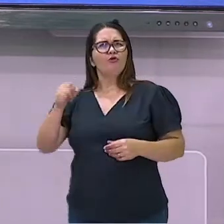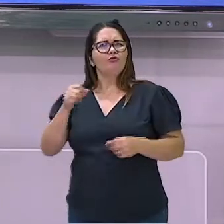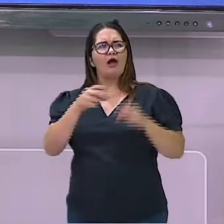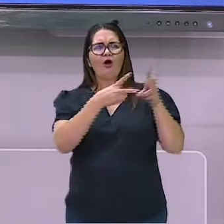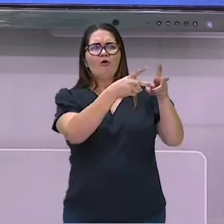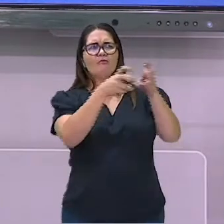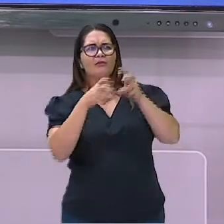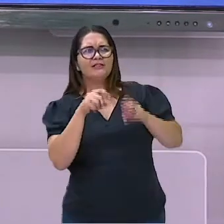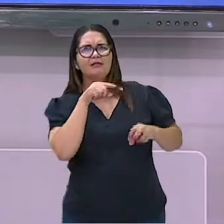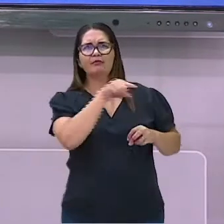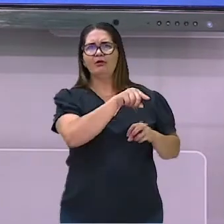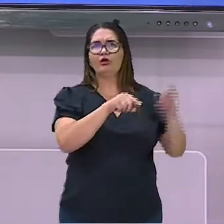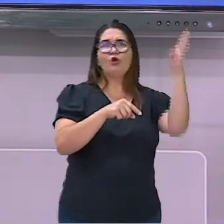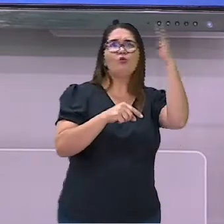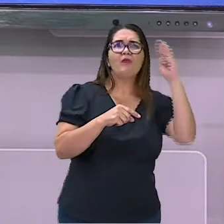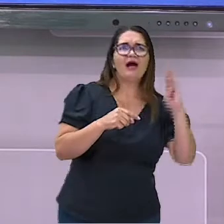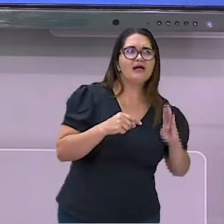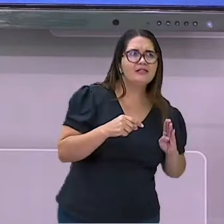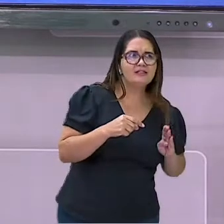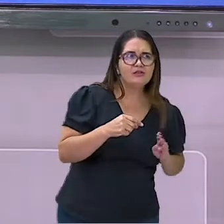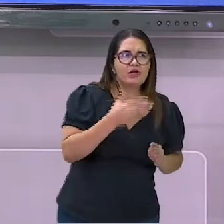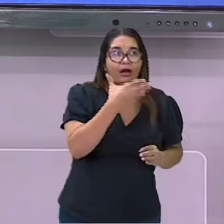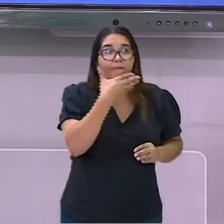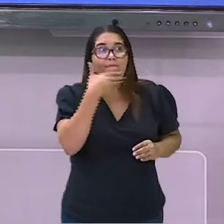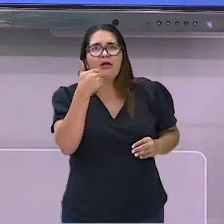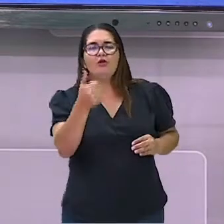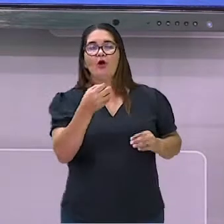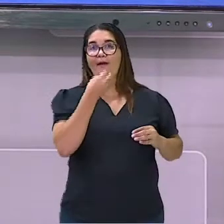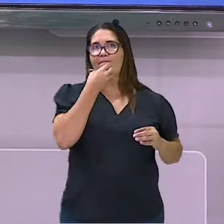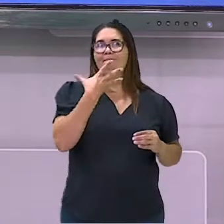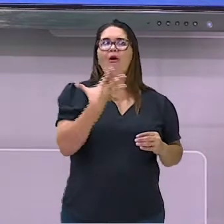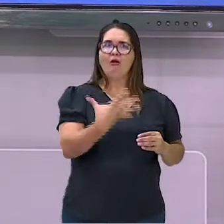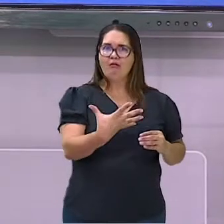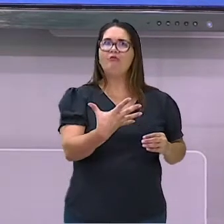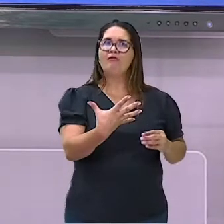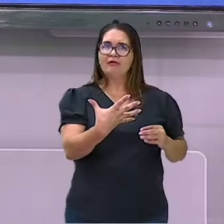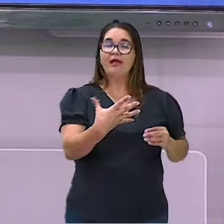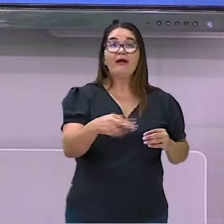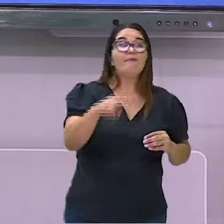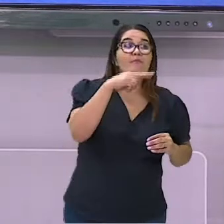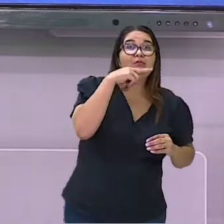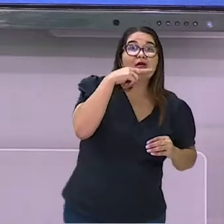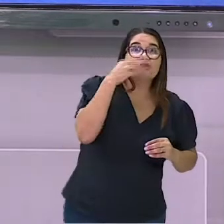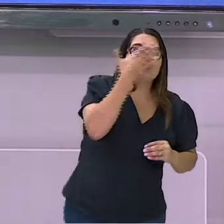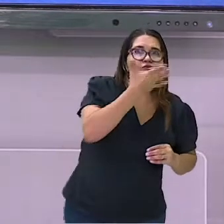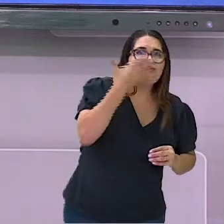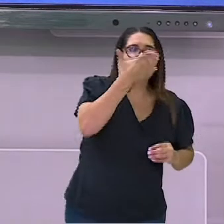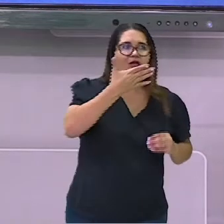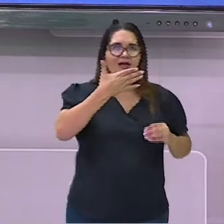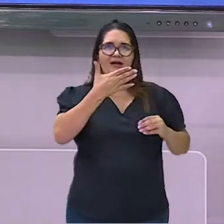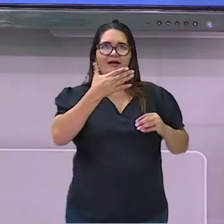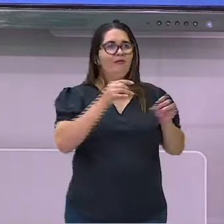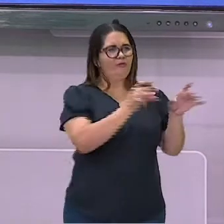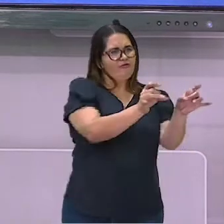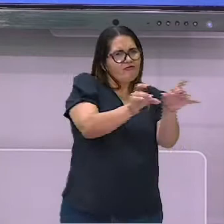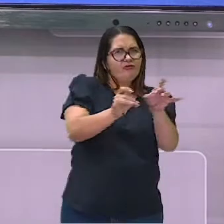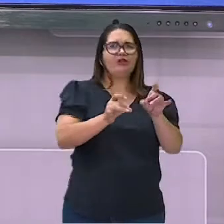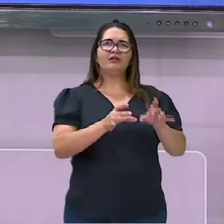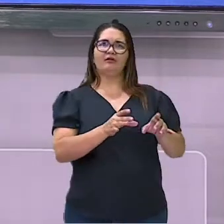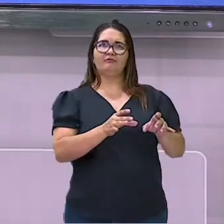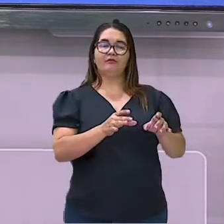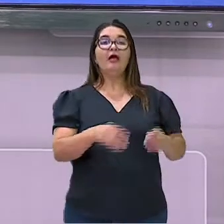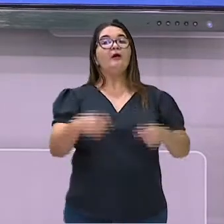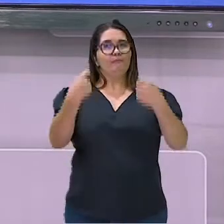do açúcar uma grande possibilidade de ganho comercial. Para extrair